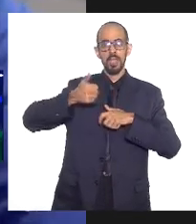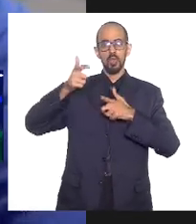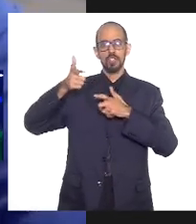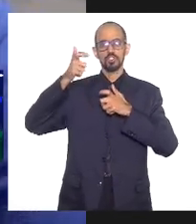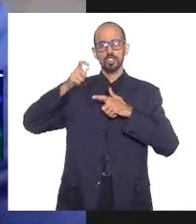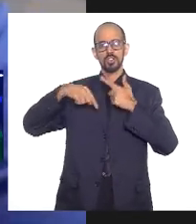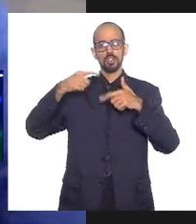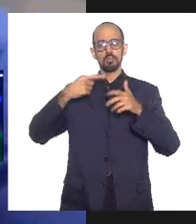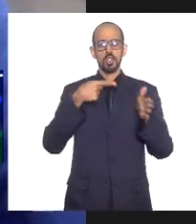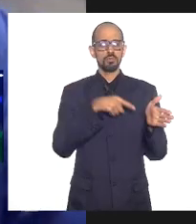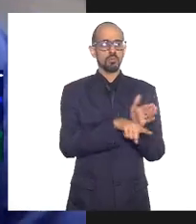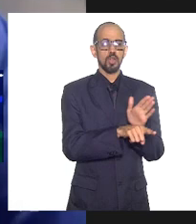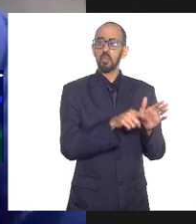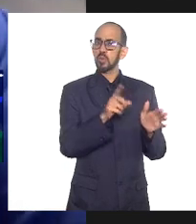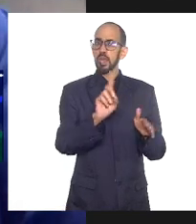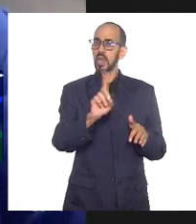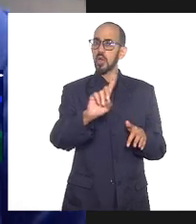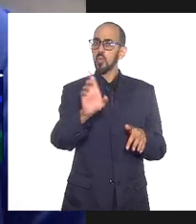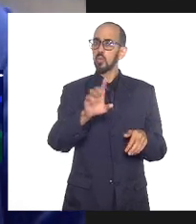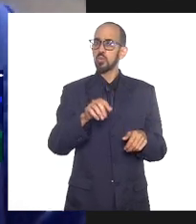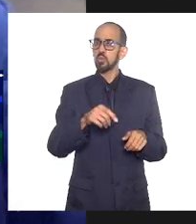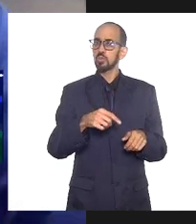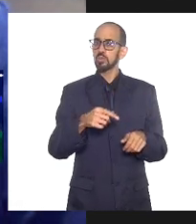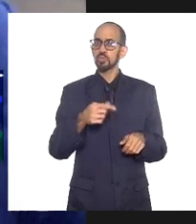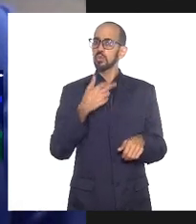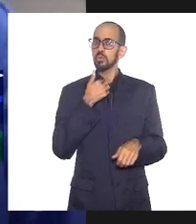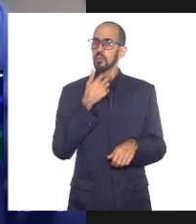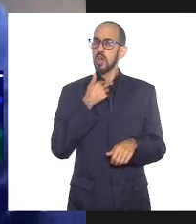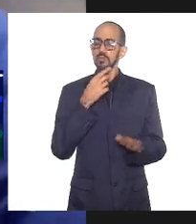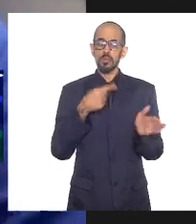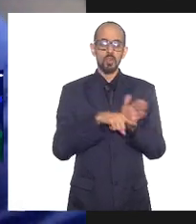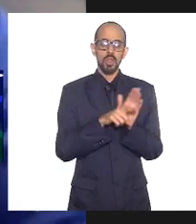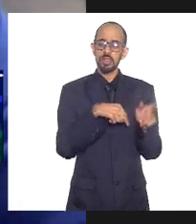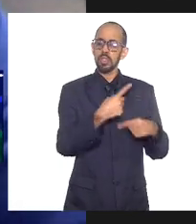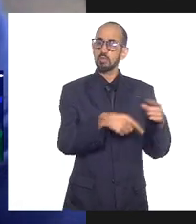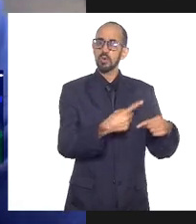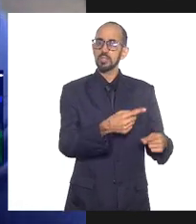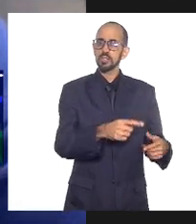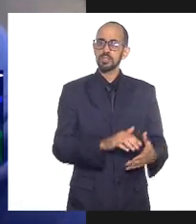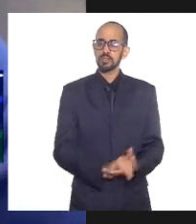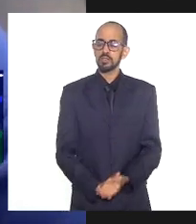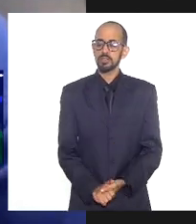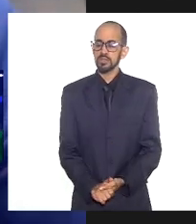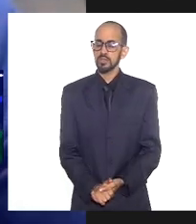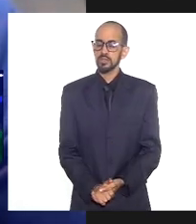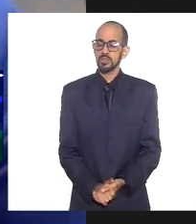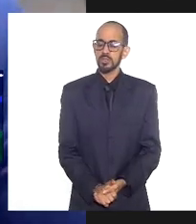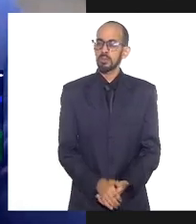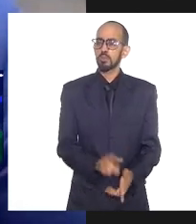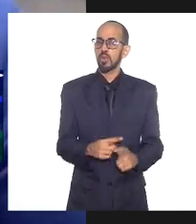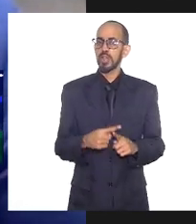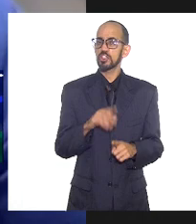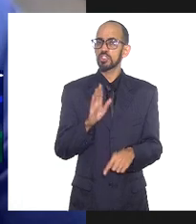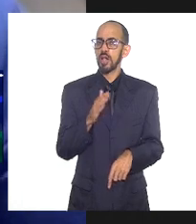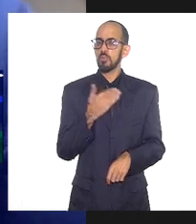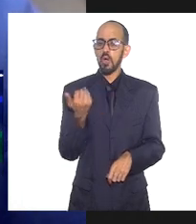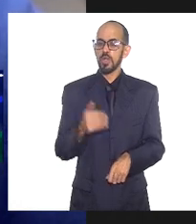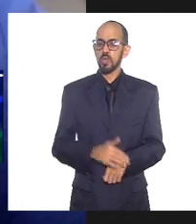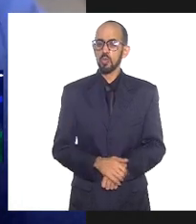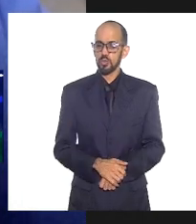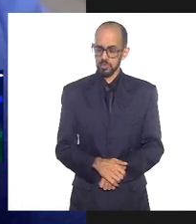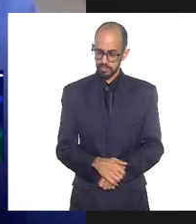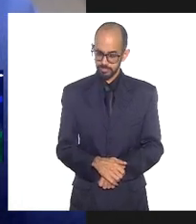quer perguntar depois, porque não pode perguntar depois, não pode questionar depois, porque já passam